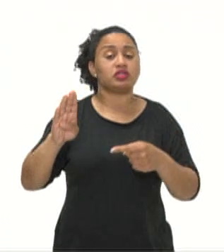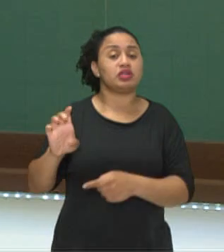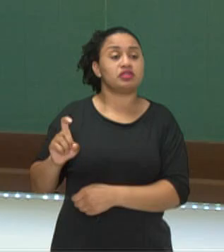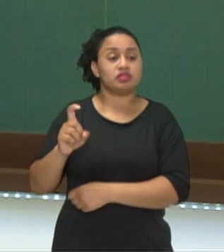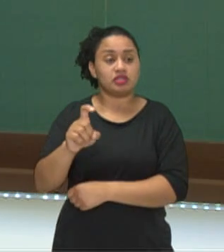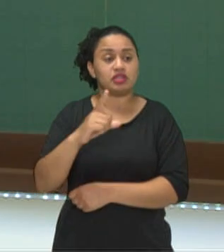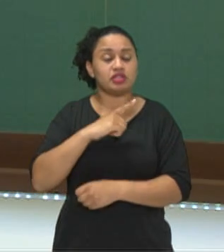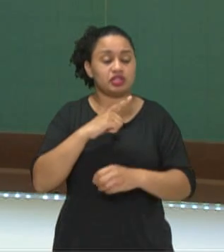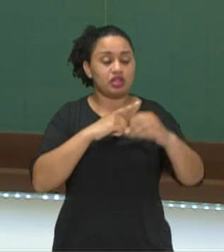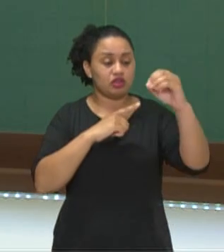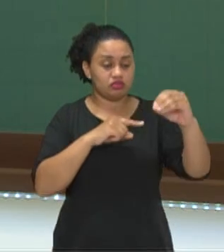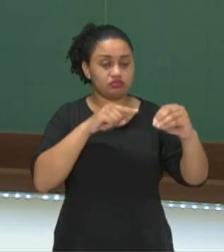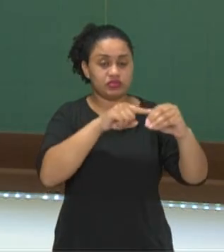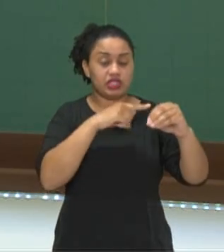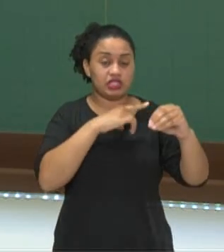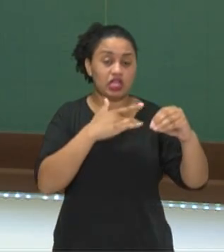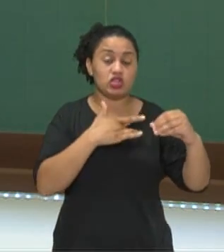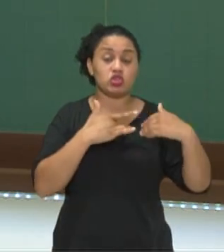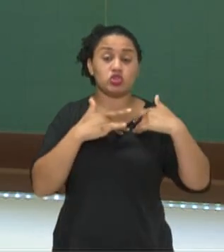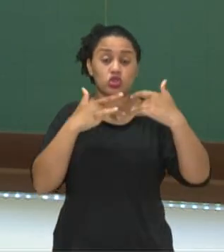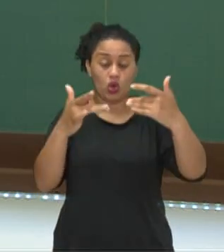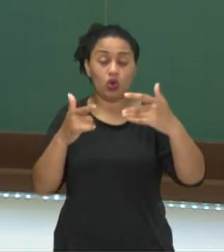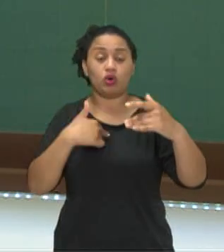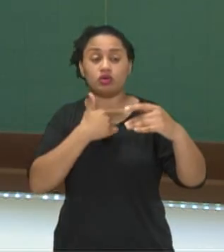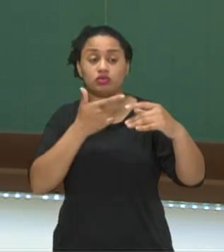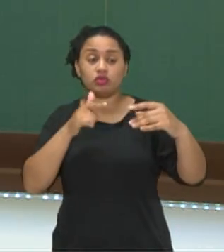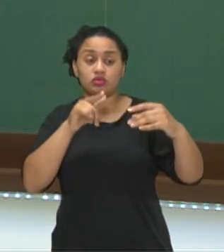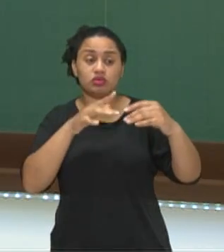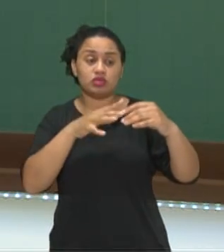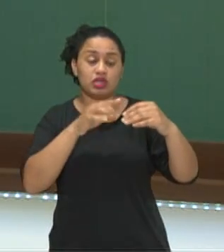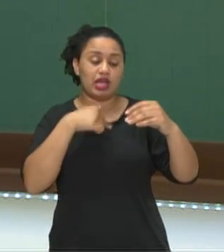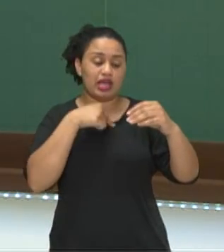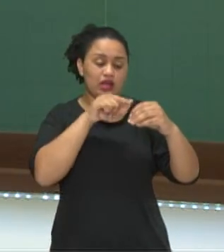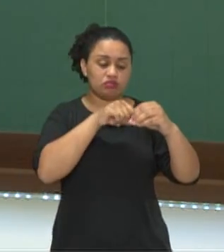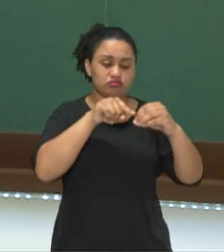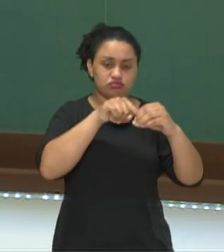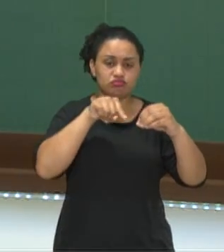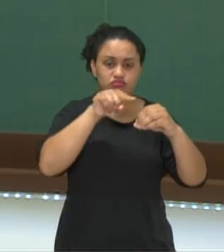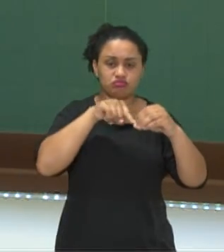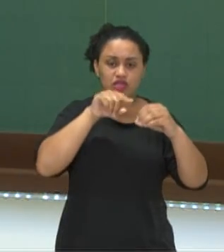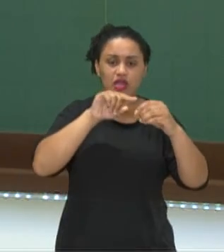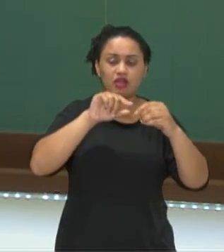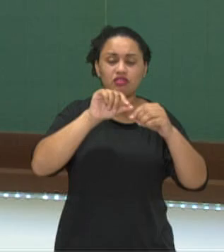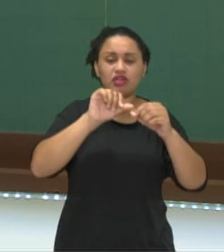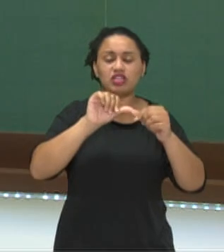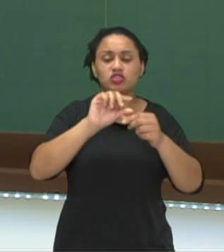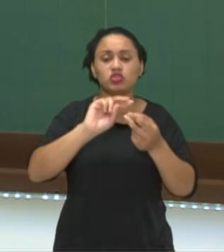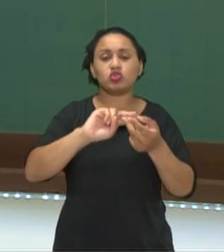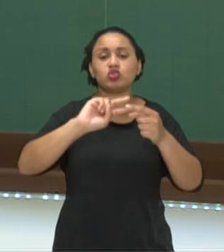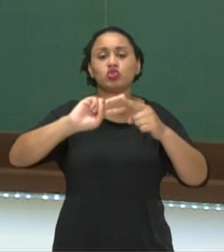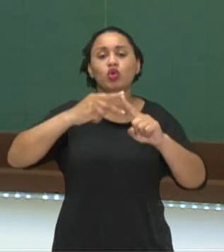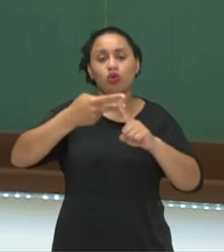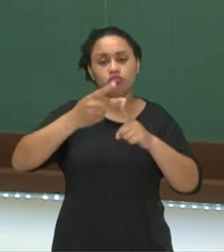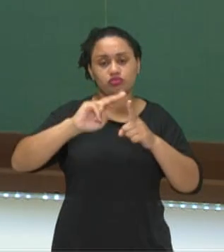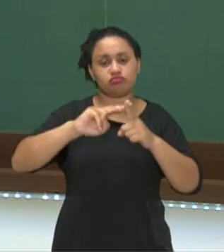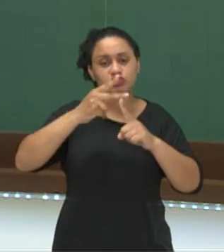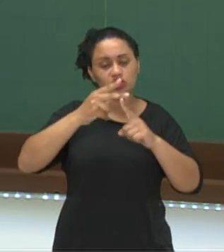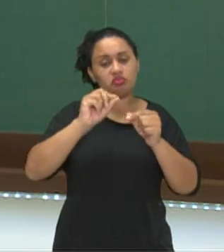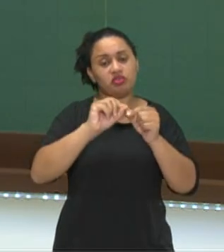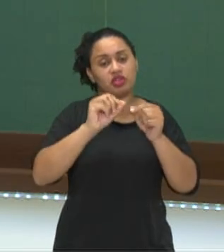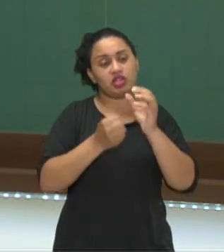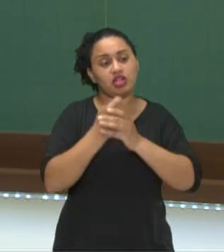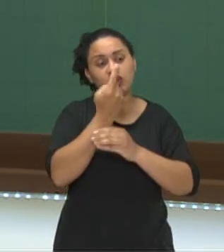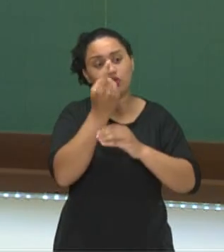nós temos uma bactéria doadora que vai fazer a duplicação do seu plasmídio, que é um DNA circular,